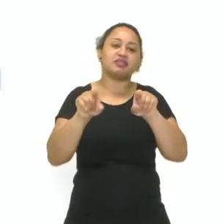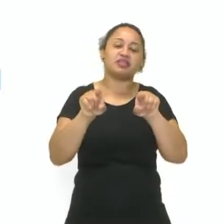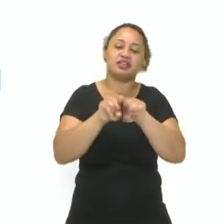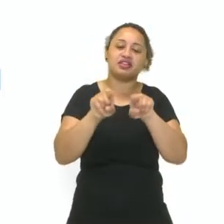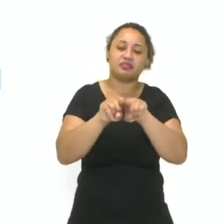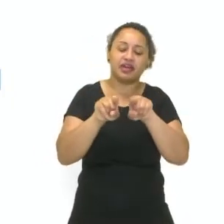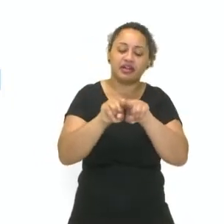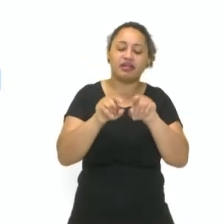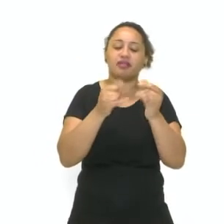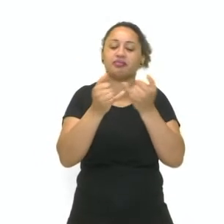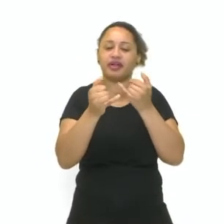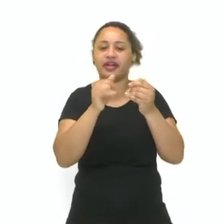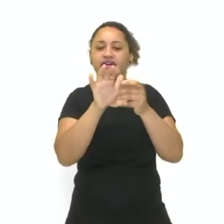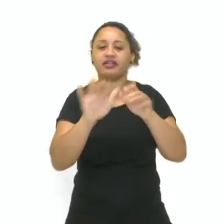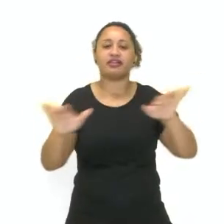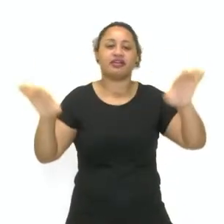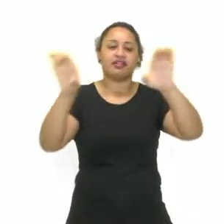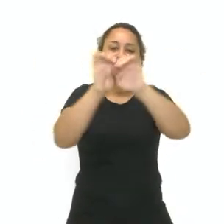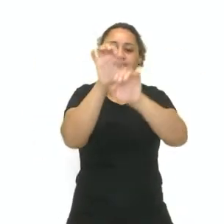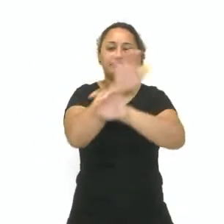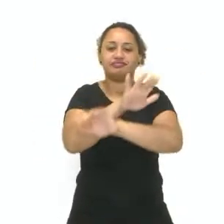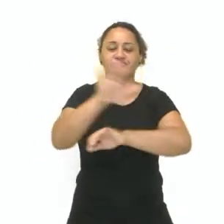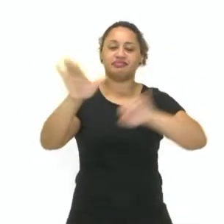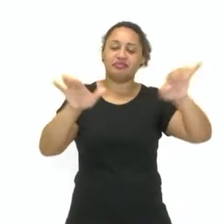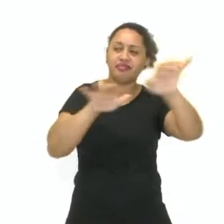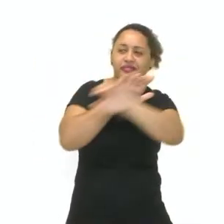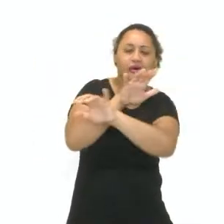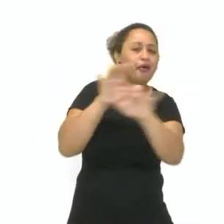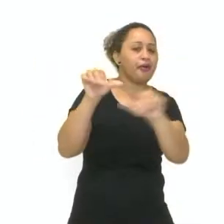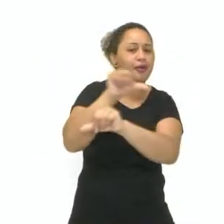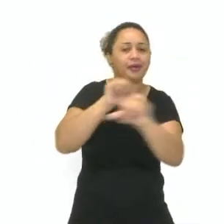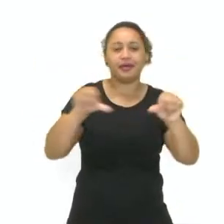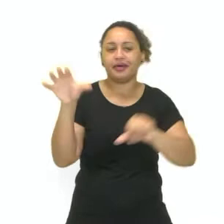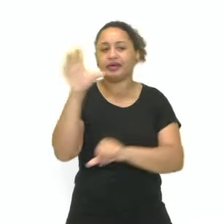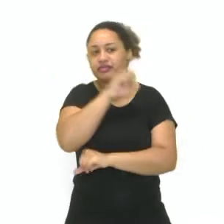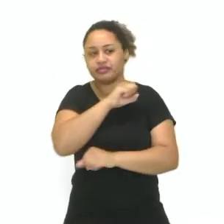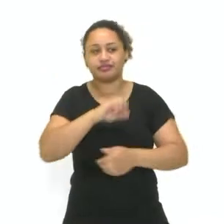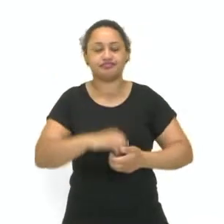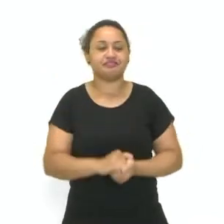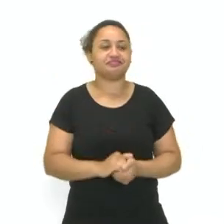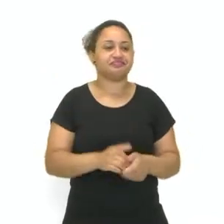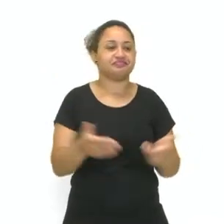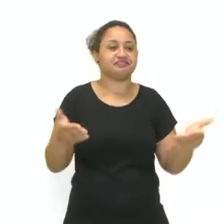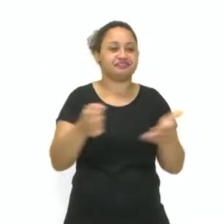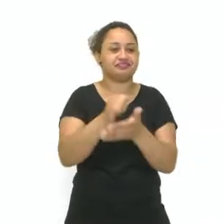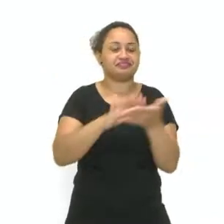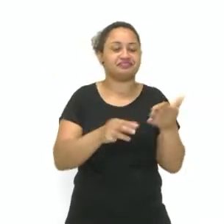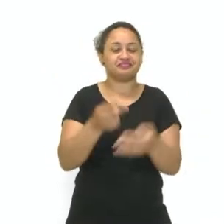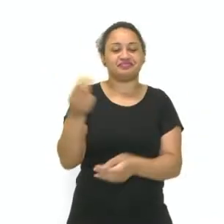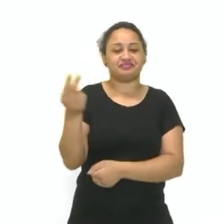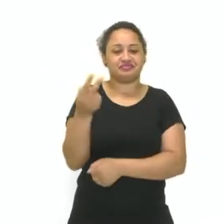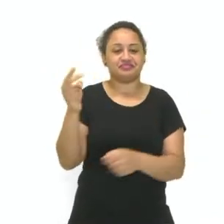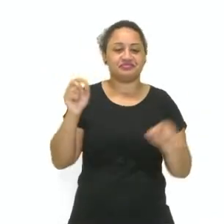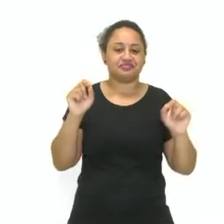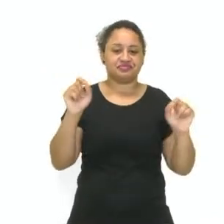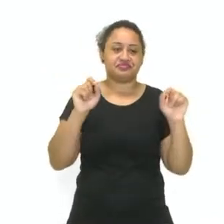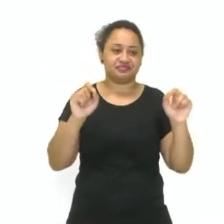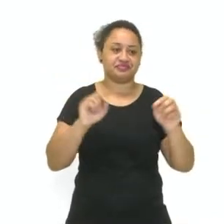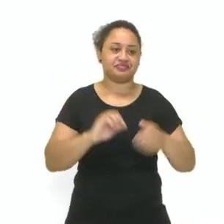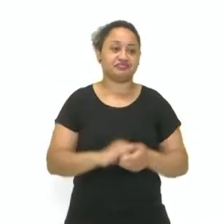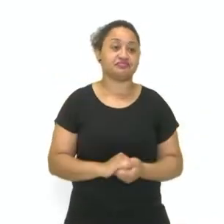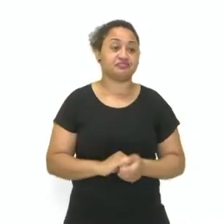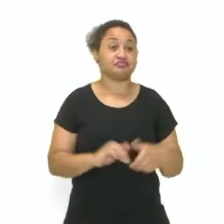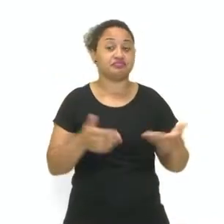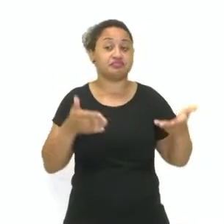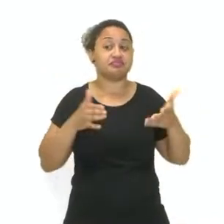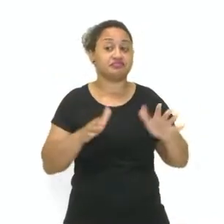feito clarão que momentaneamente se liquidifica. Na atividade 2, olha só, quando nascia